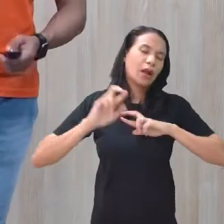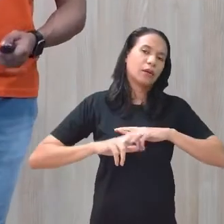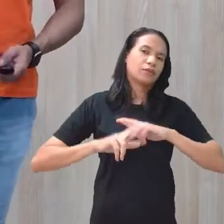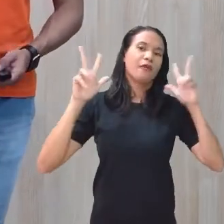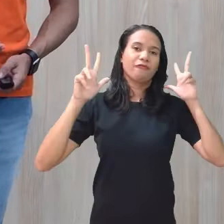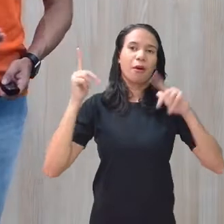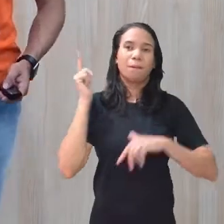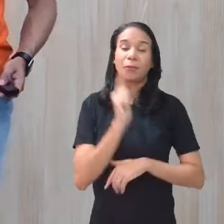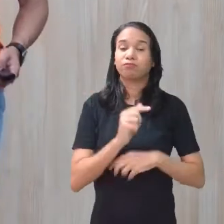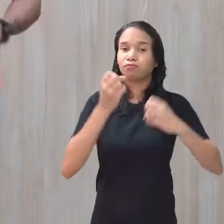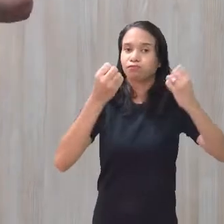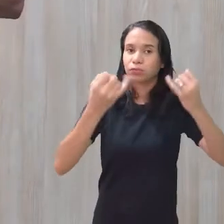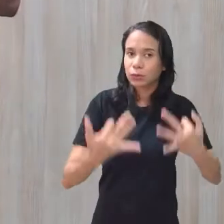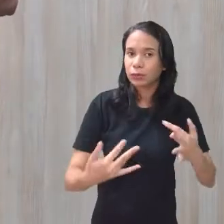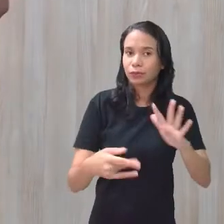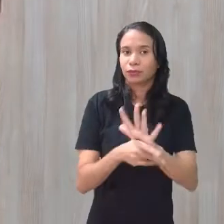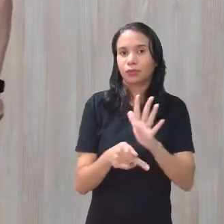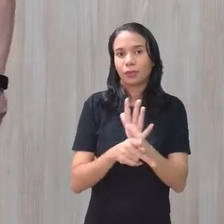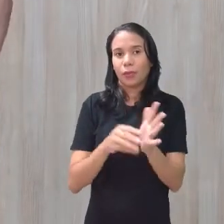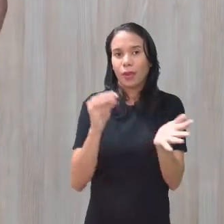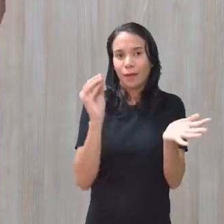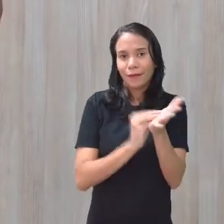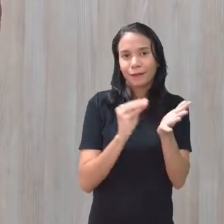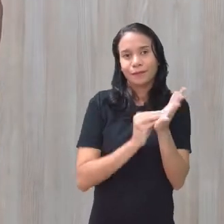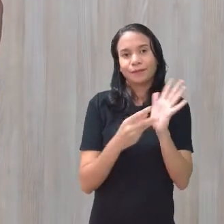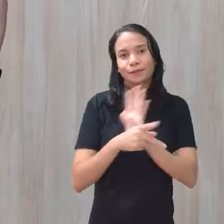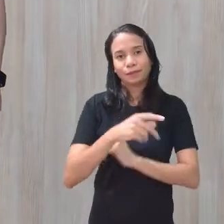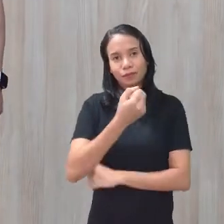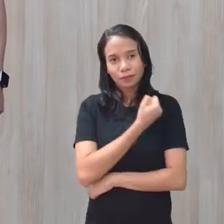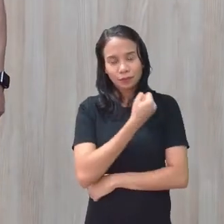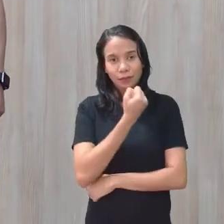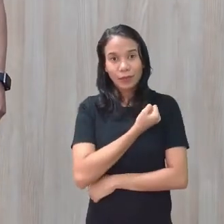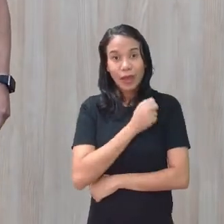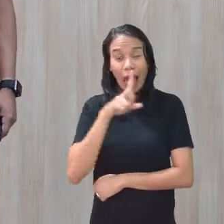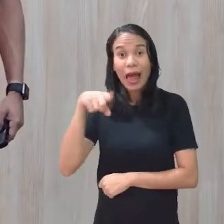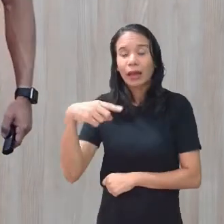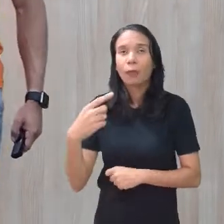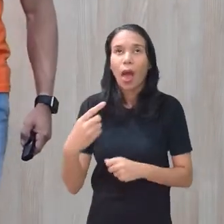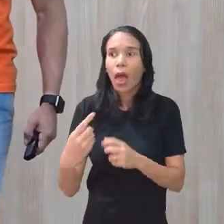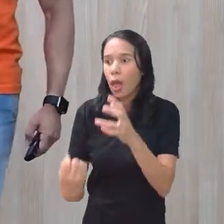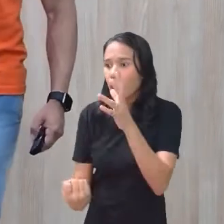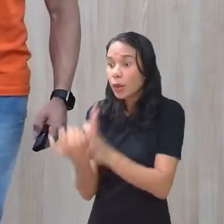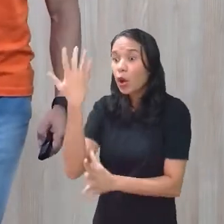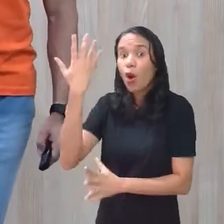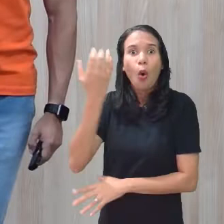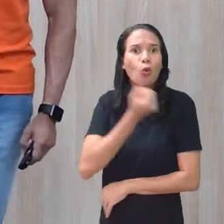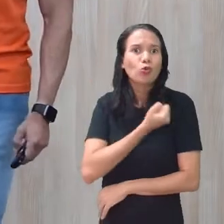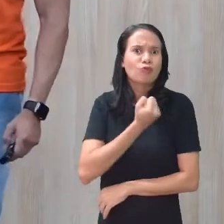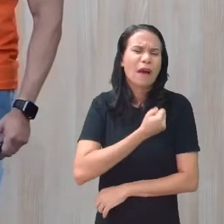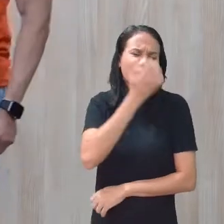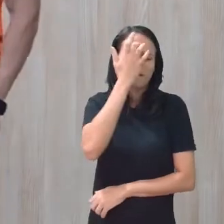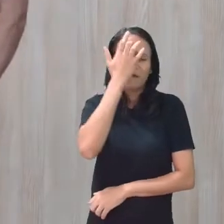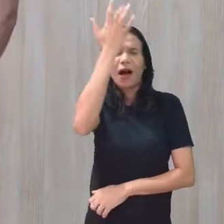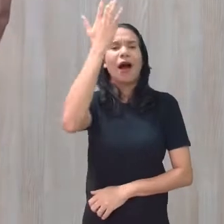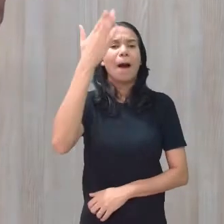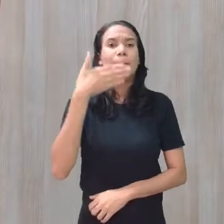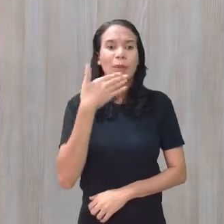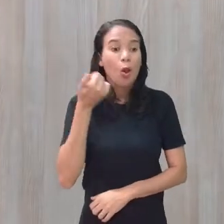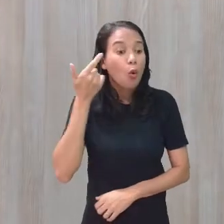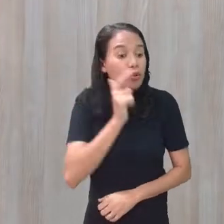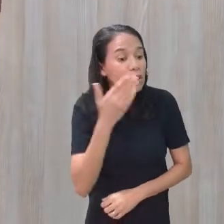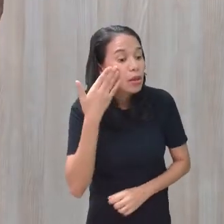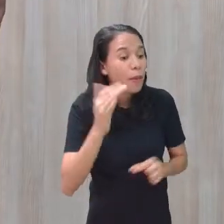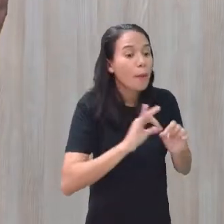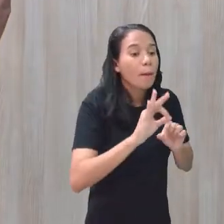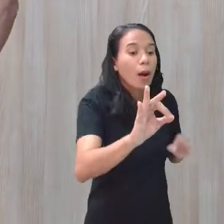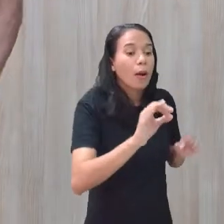para justificar aí a falta dos números. Quando surgiu os números, tudo ficou mais fácil, eles conseguiram